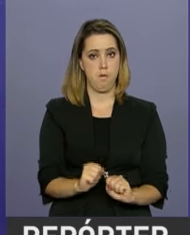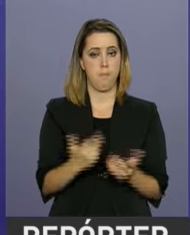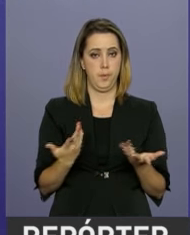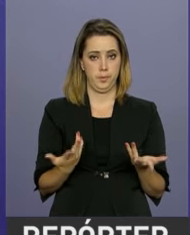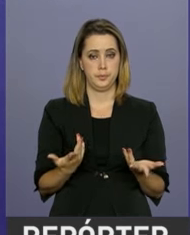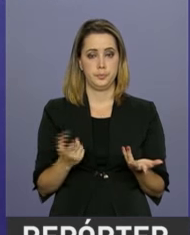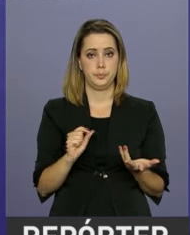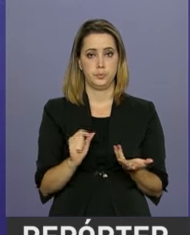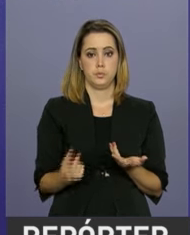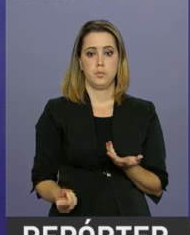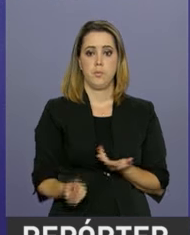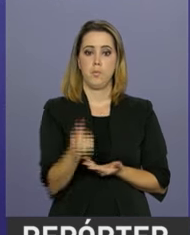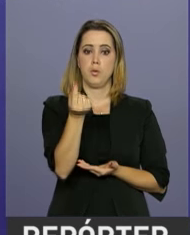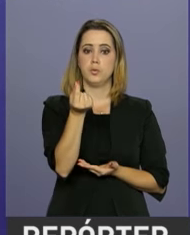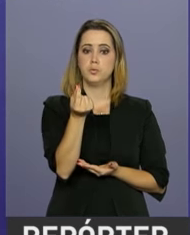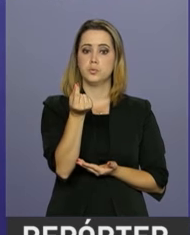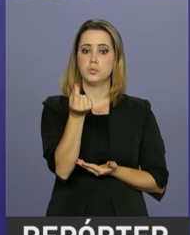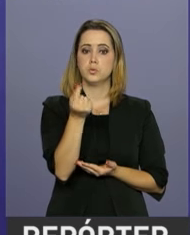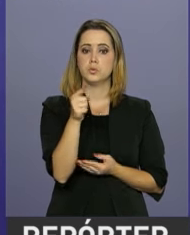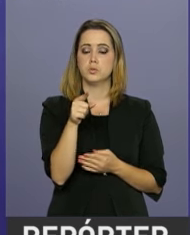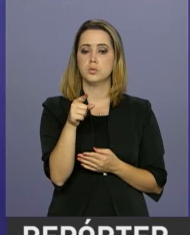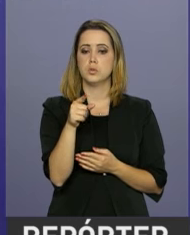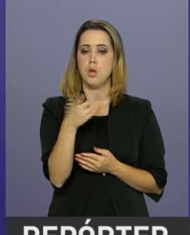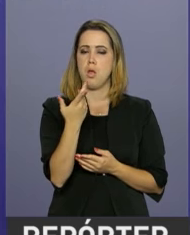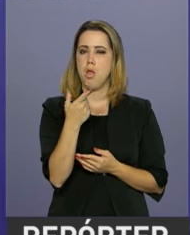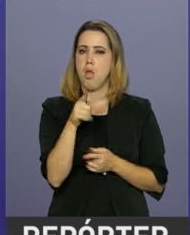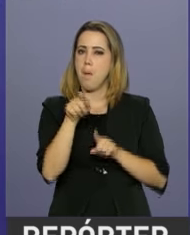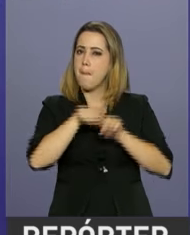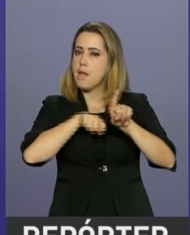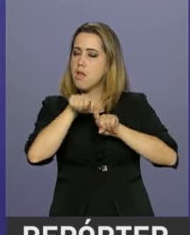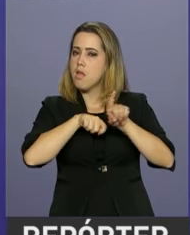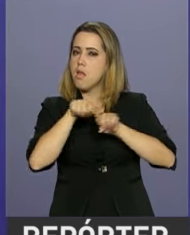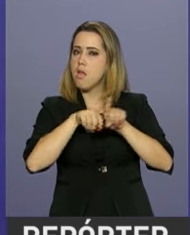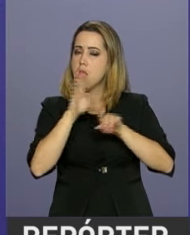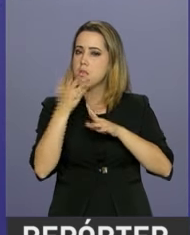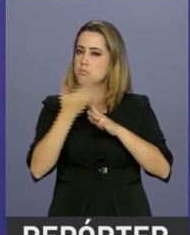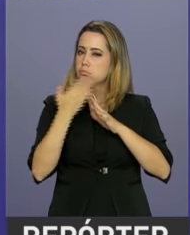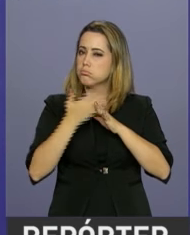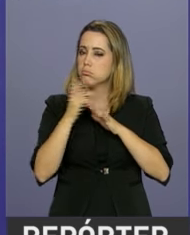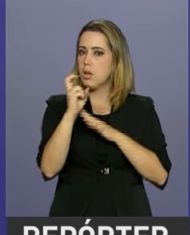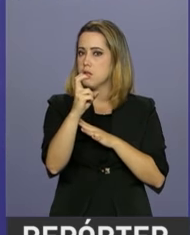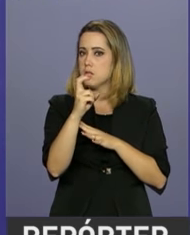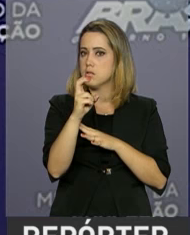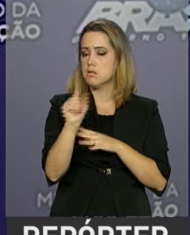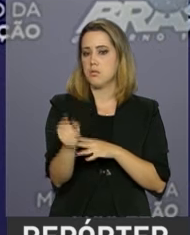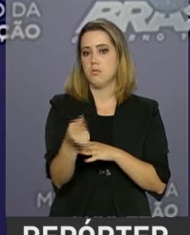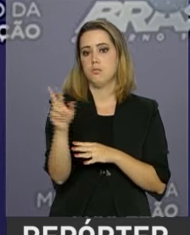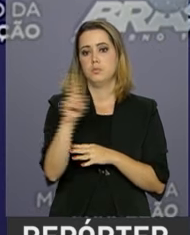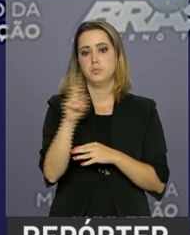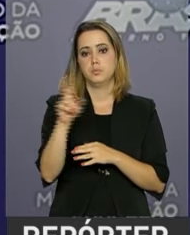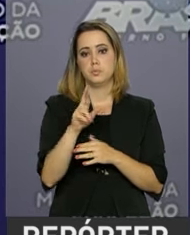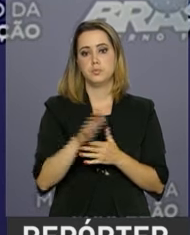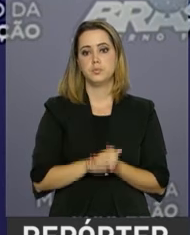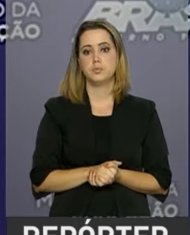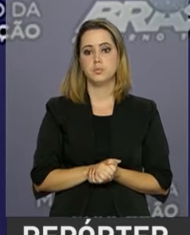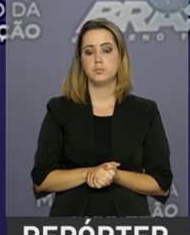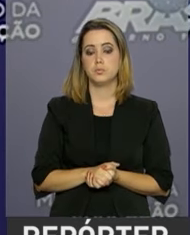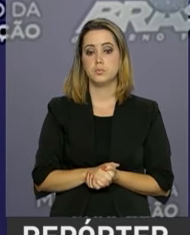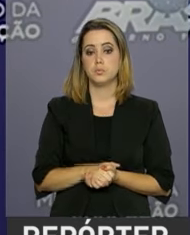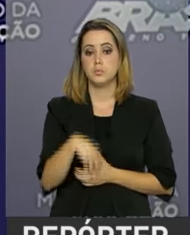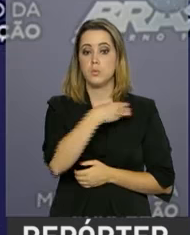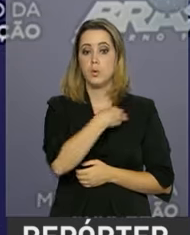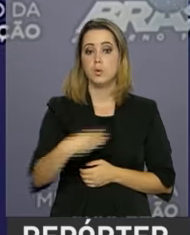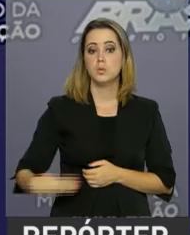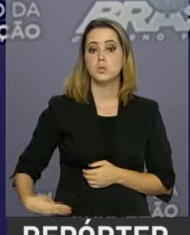com um valor máximo de mensalidade da ordem de R$ 5 mil. O